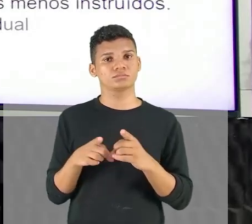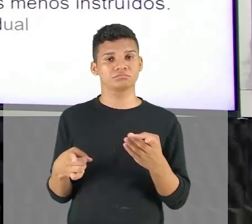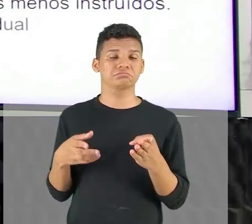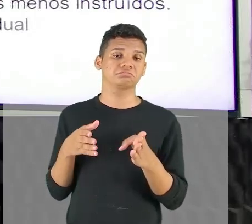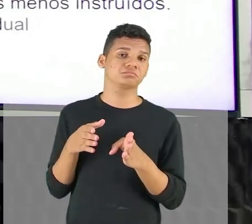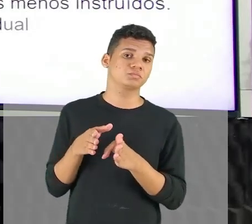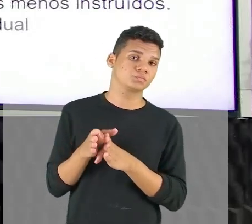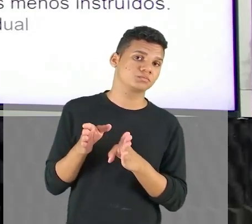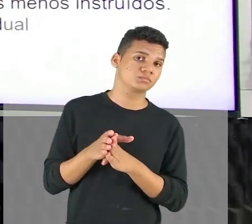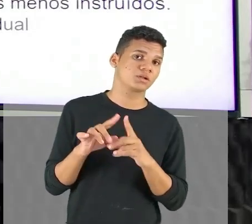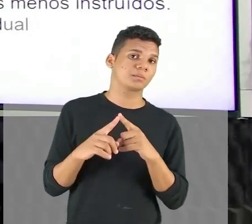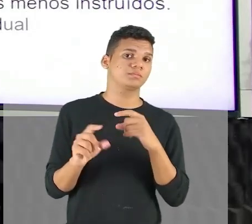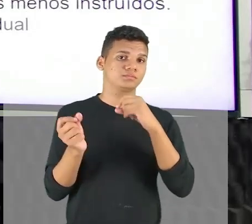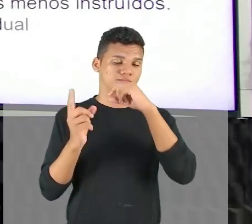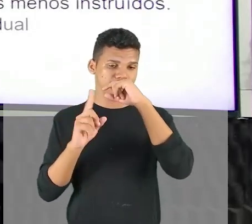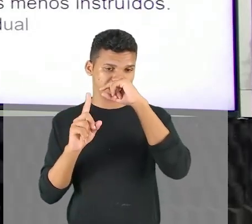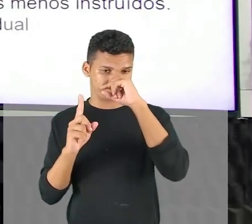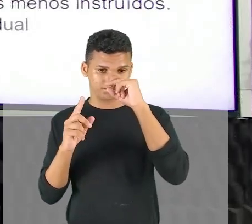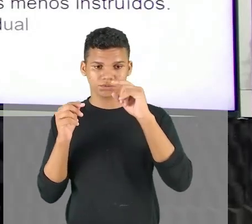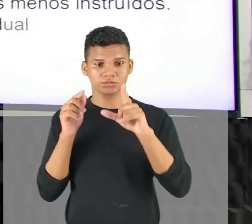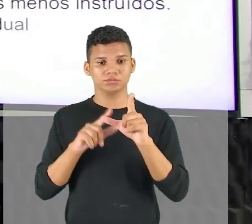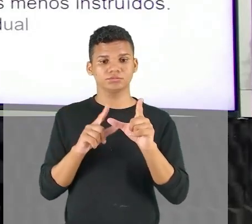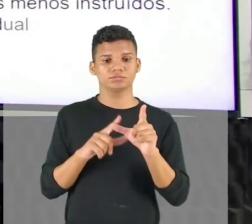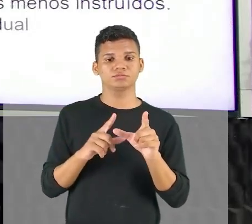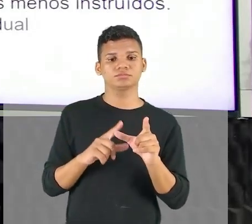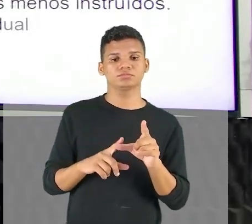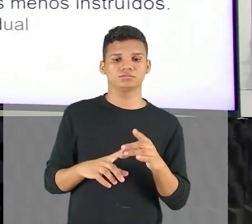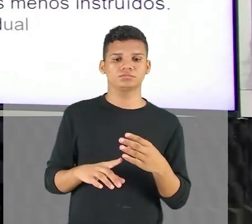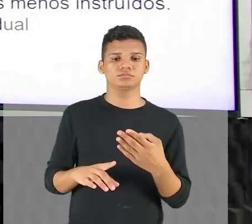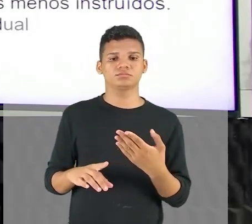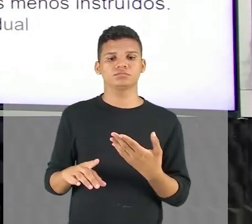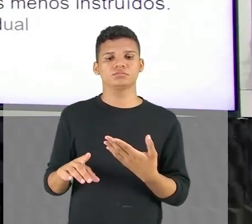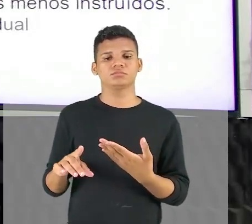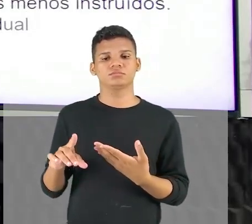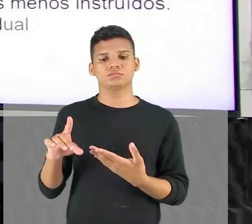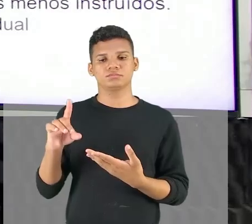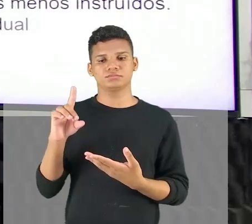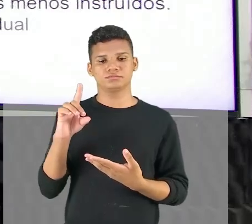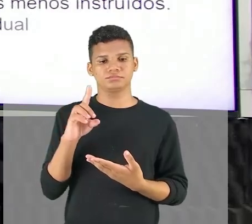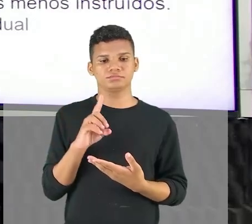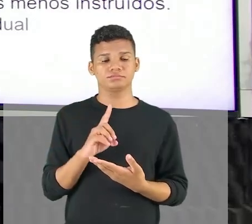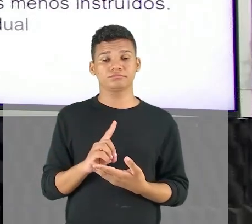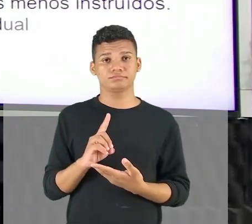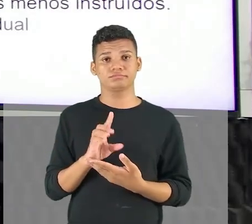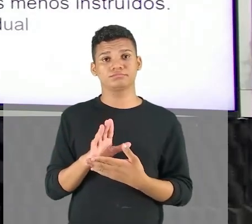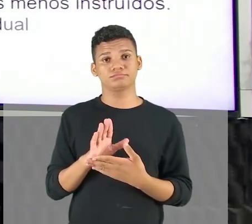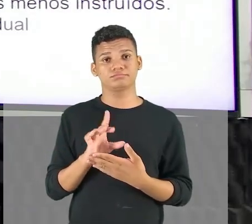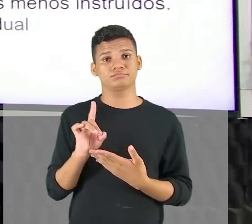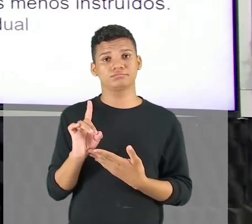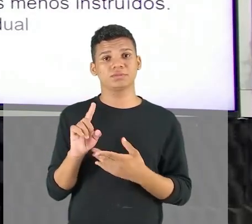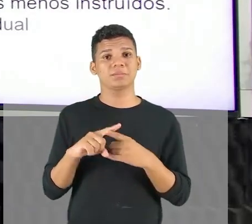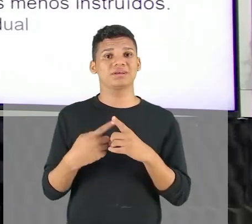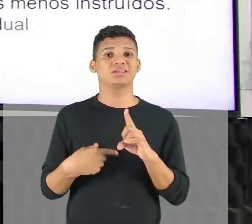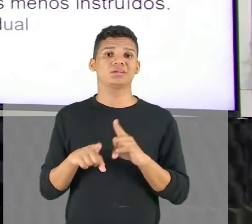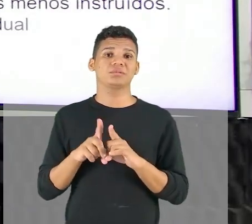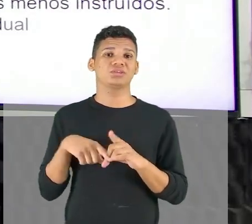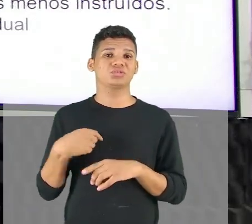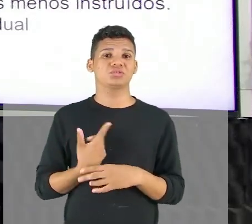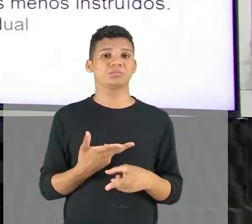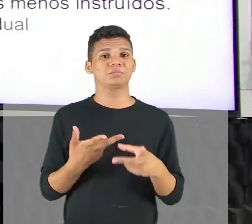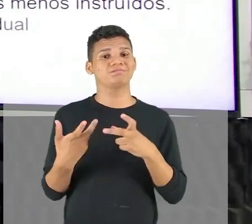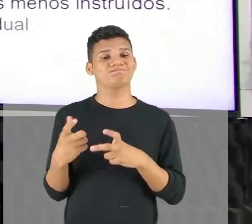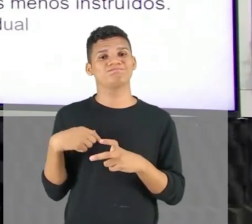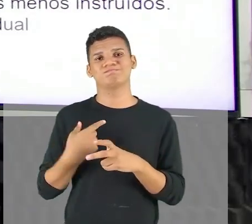não fala que essa repressão é pelos menos instruídos, mas na verdade esse poder engloba toda a sociedade de maneira tão fragmentada que a gente nem